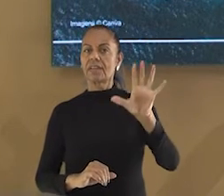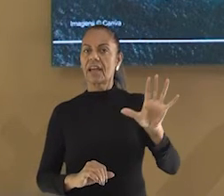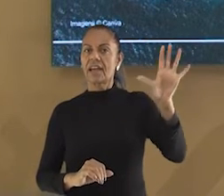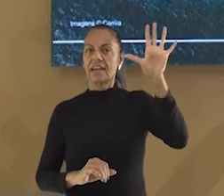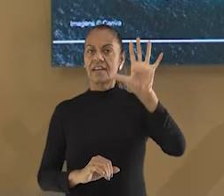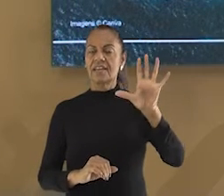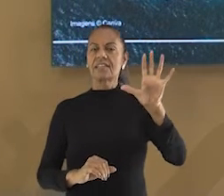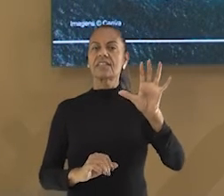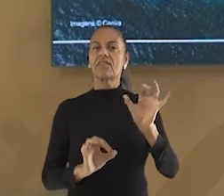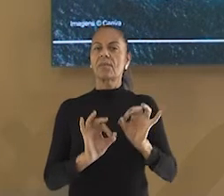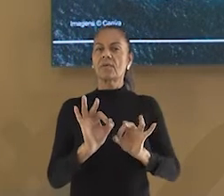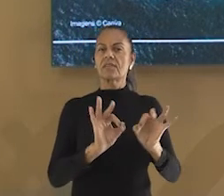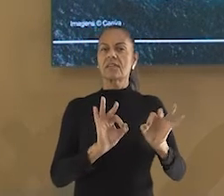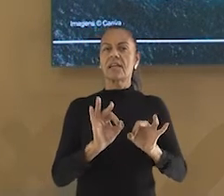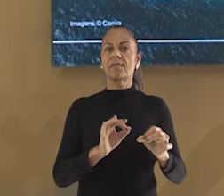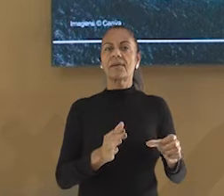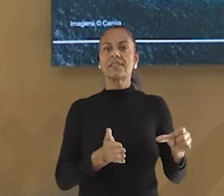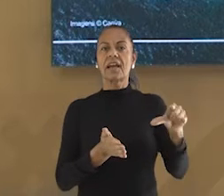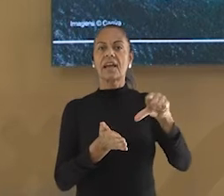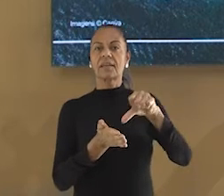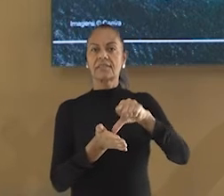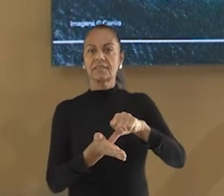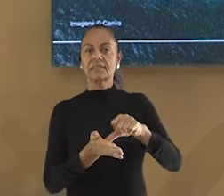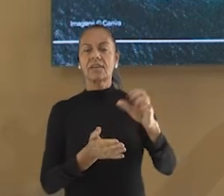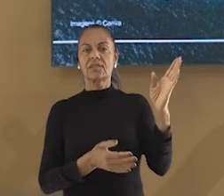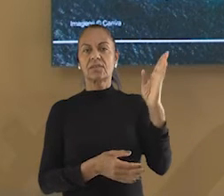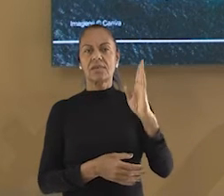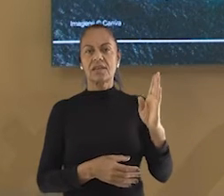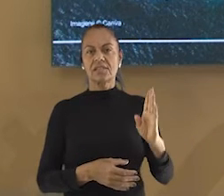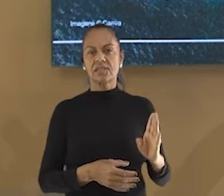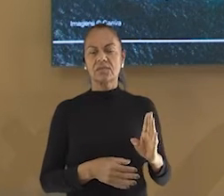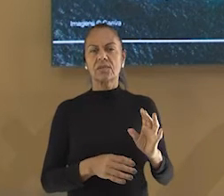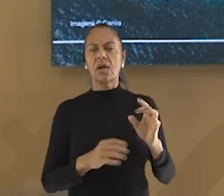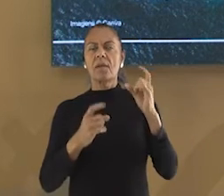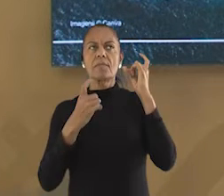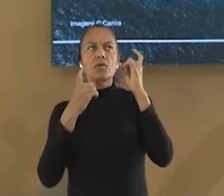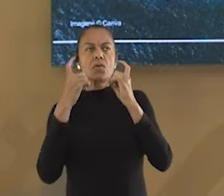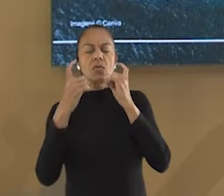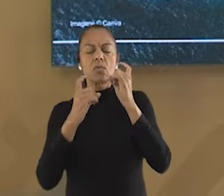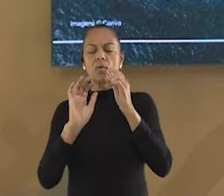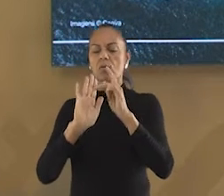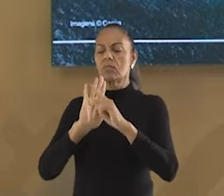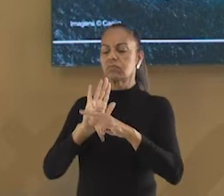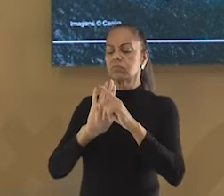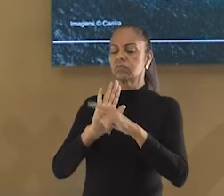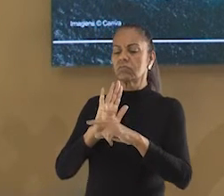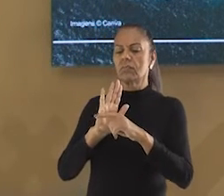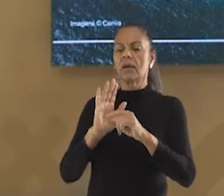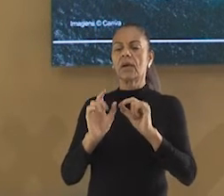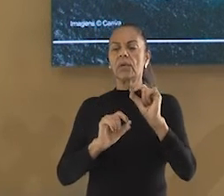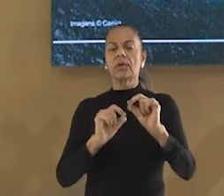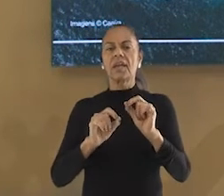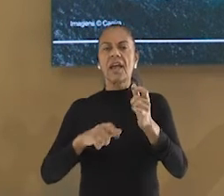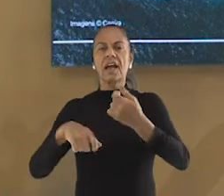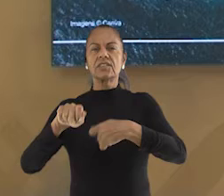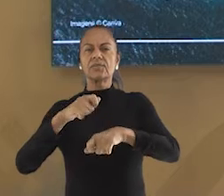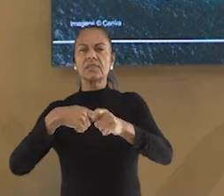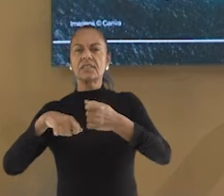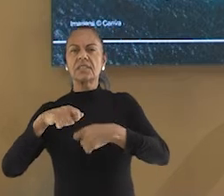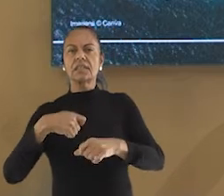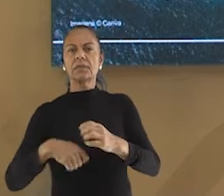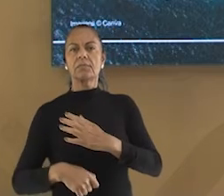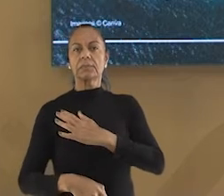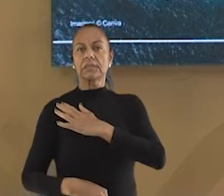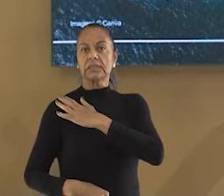nosso país. Salvador foi projetada para ser a capital do Brasil. Então, a preocupação no projeto dessa cidade